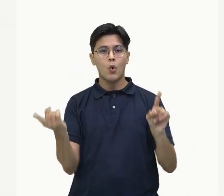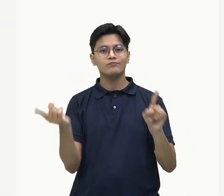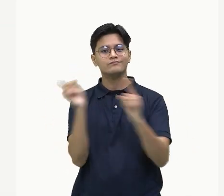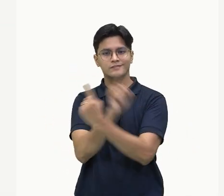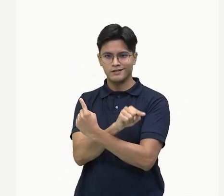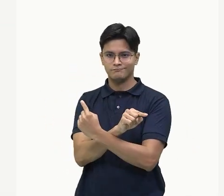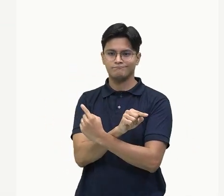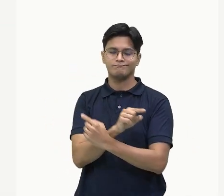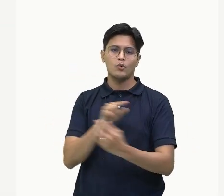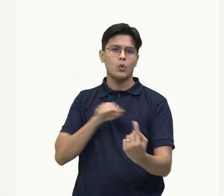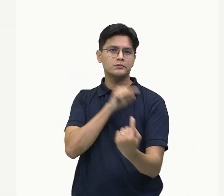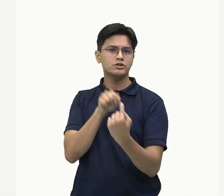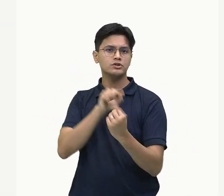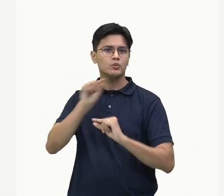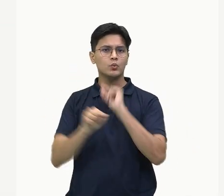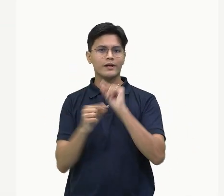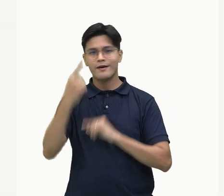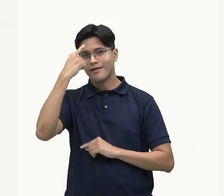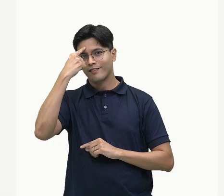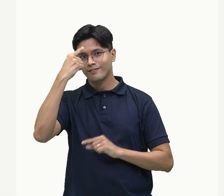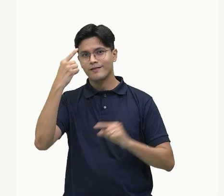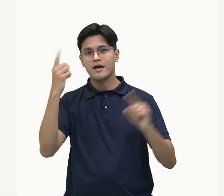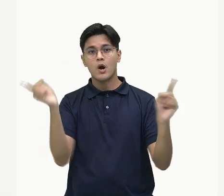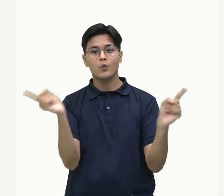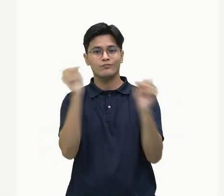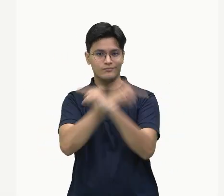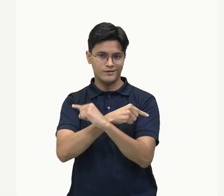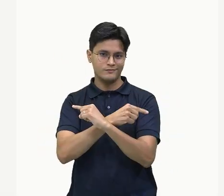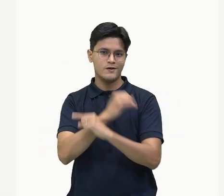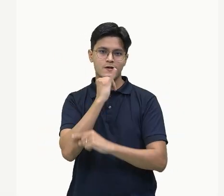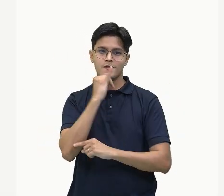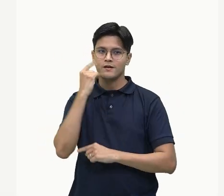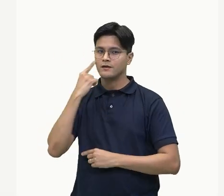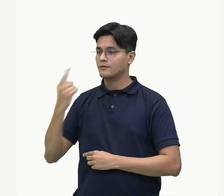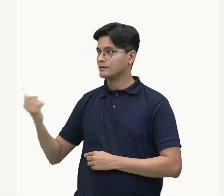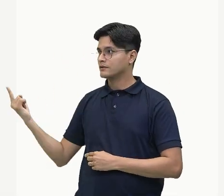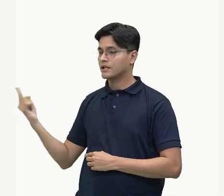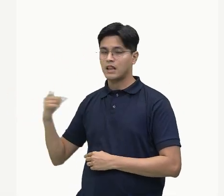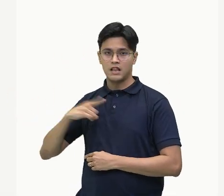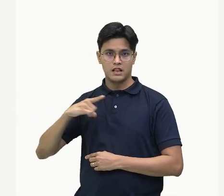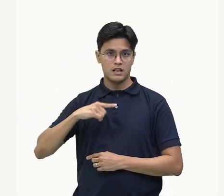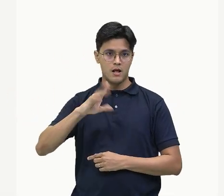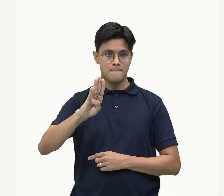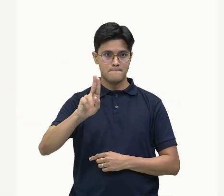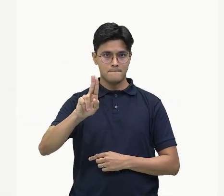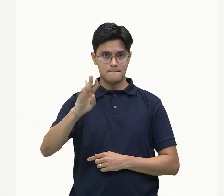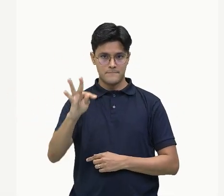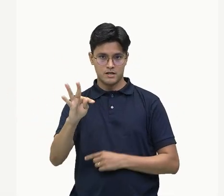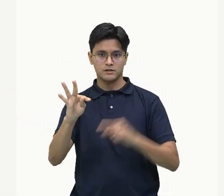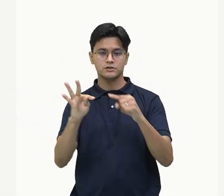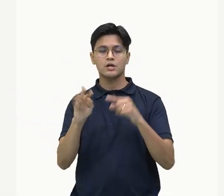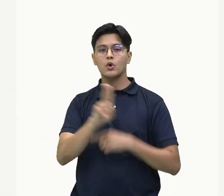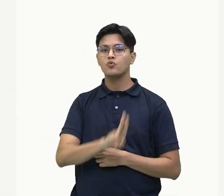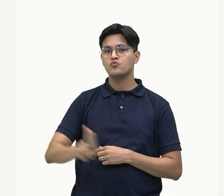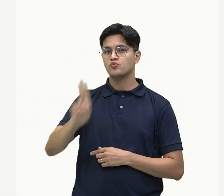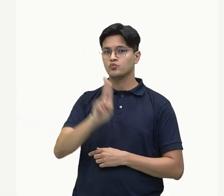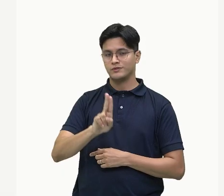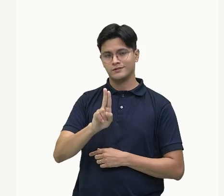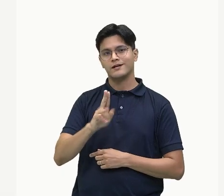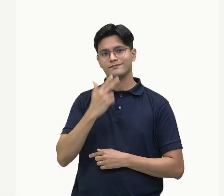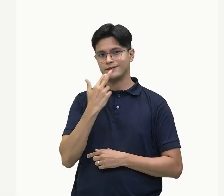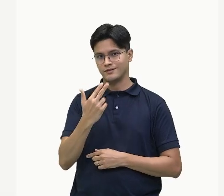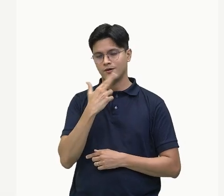Contrastar ideias, contrast. Olha só, eu tenho but, que é bastante utilizado na língua inglesa, nós utilizamos com muita